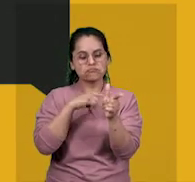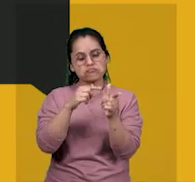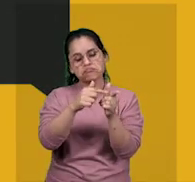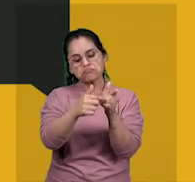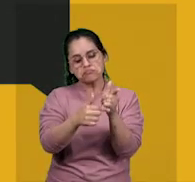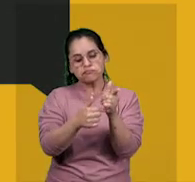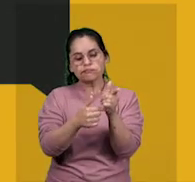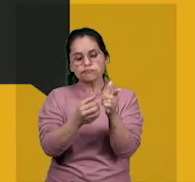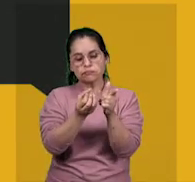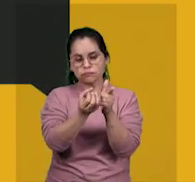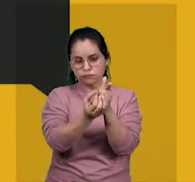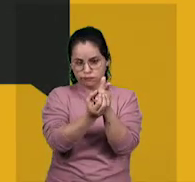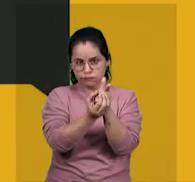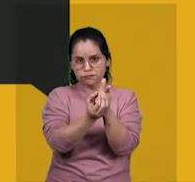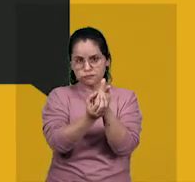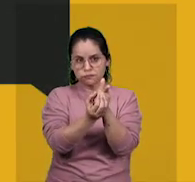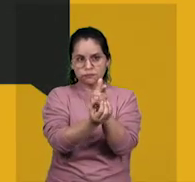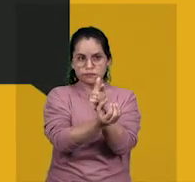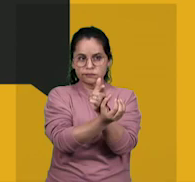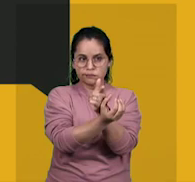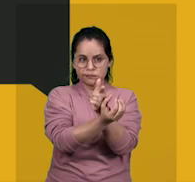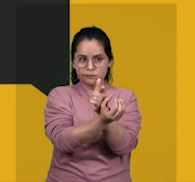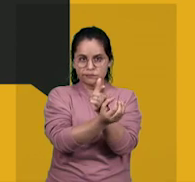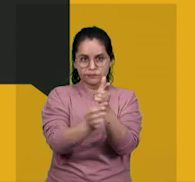testículos, também são um par.